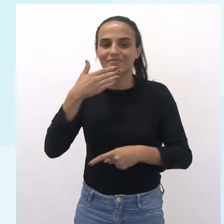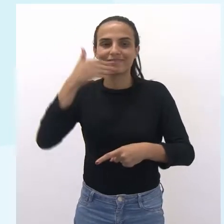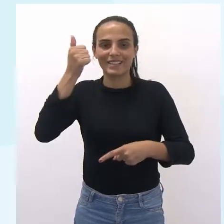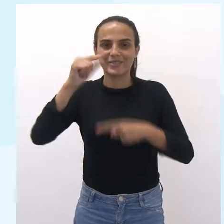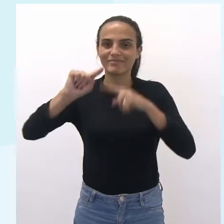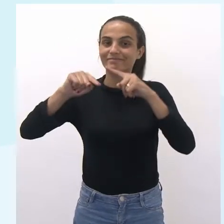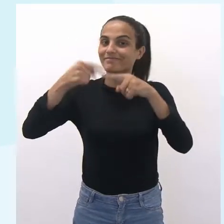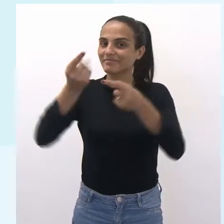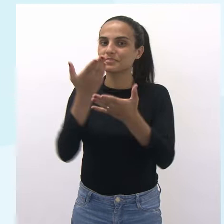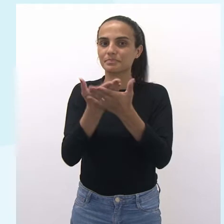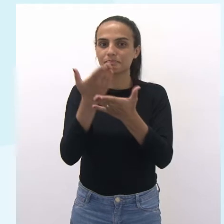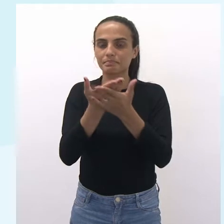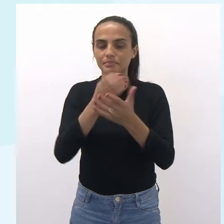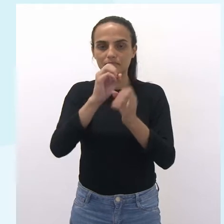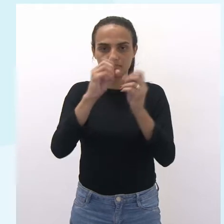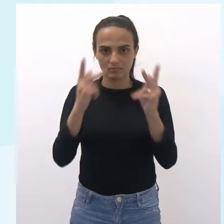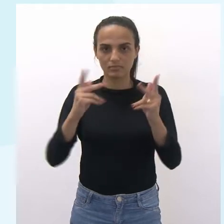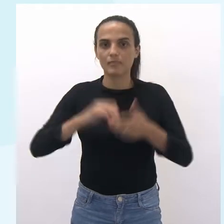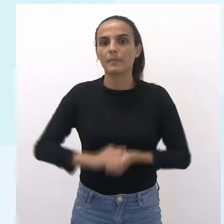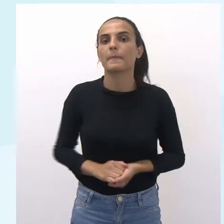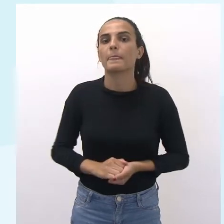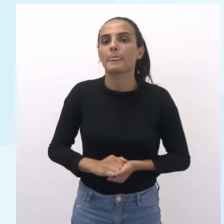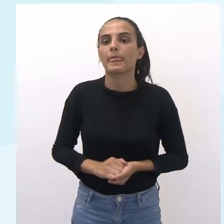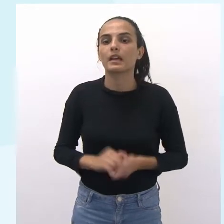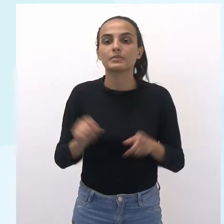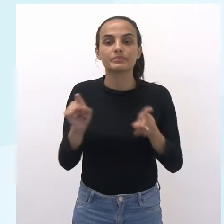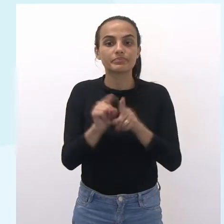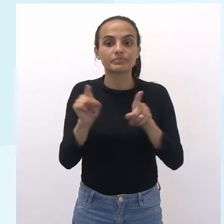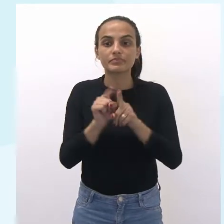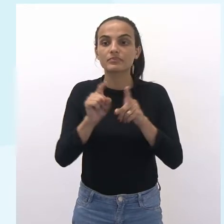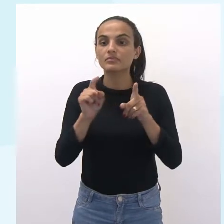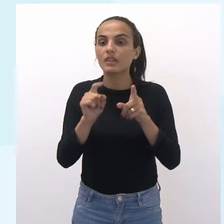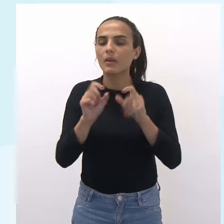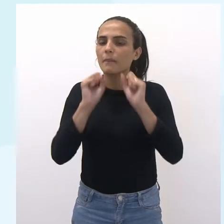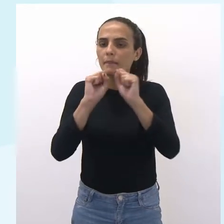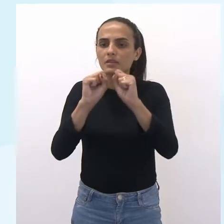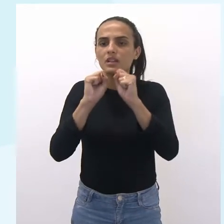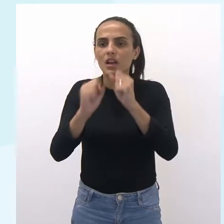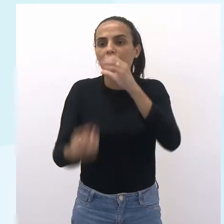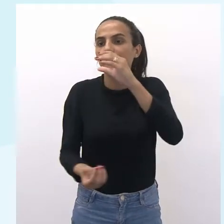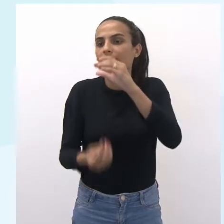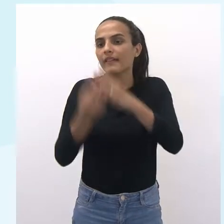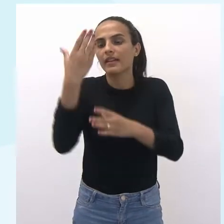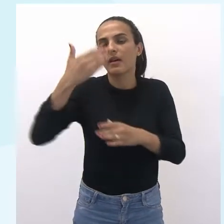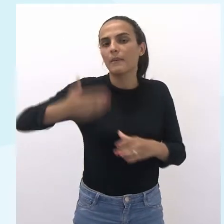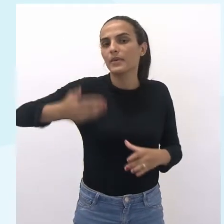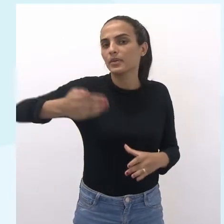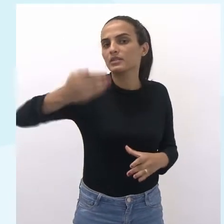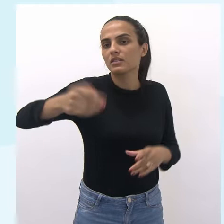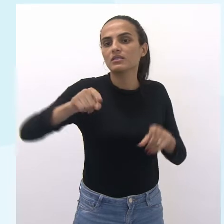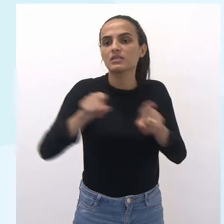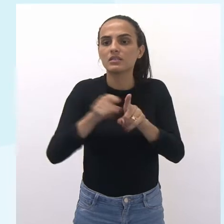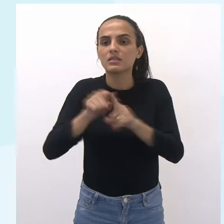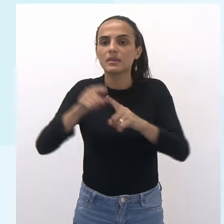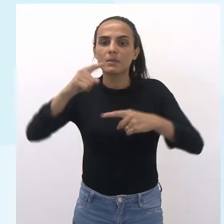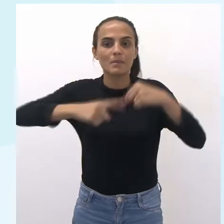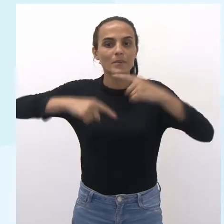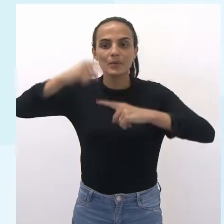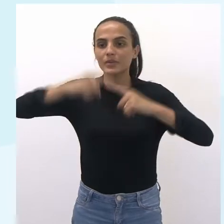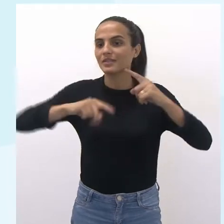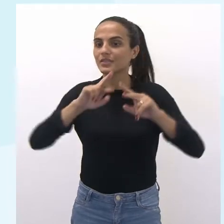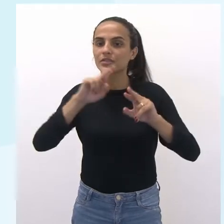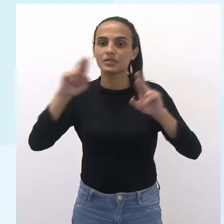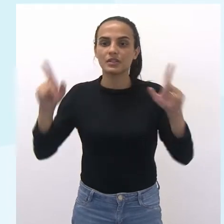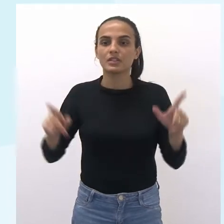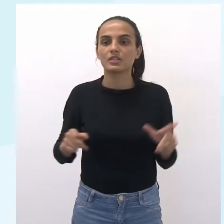aula, ok? Possibilitar de criar processos e produtos diferenciados de acordo com a turma ou